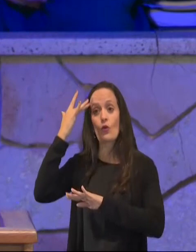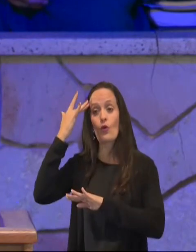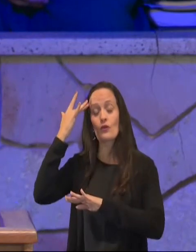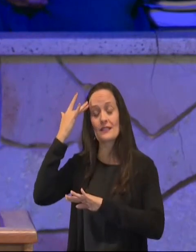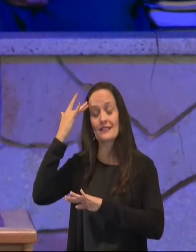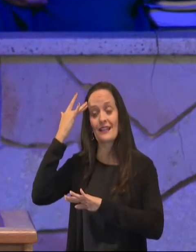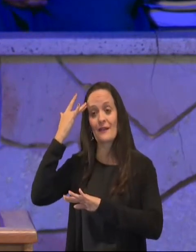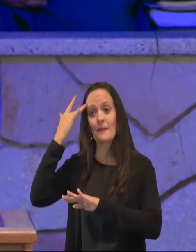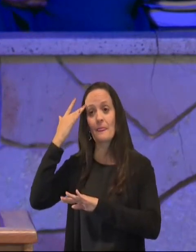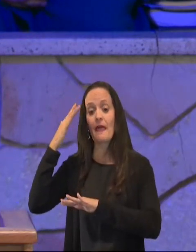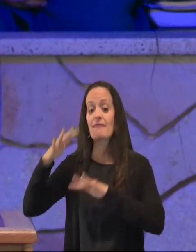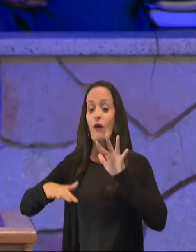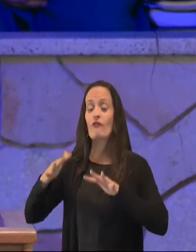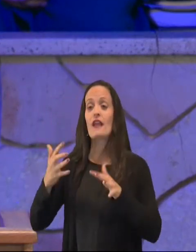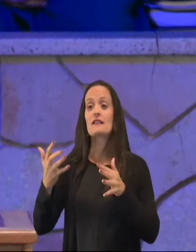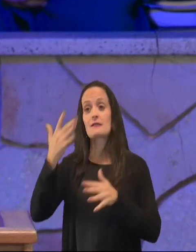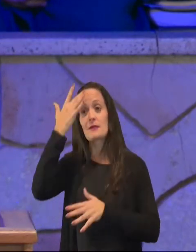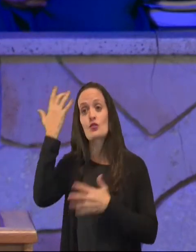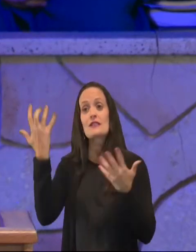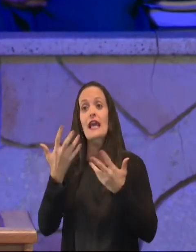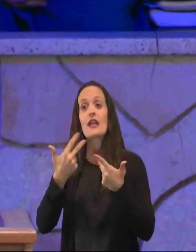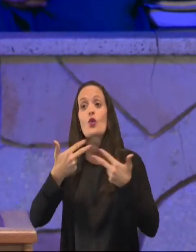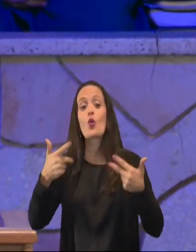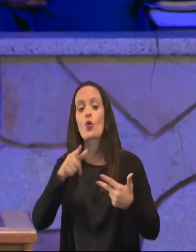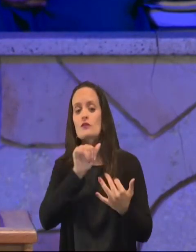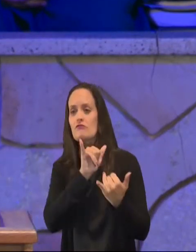sabe querendo algo de você. E ele disse: pastor, fique